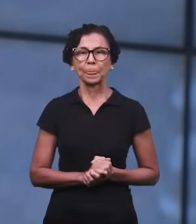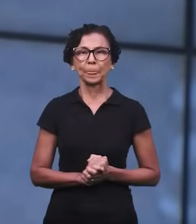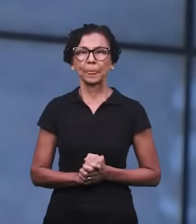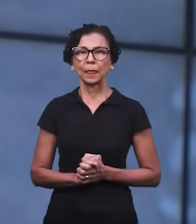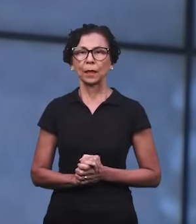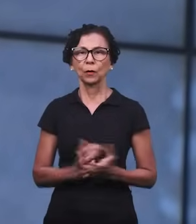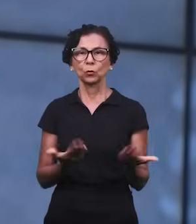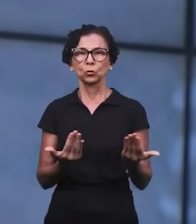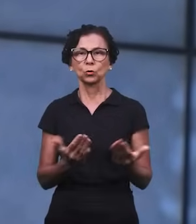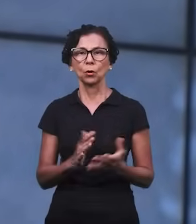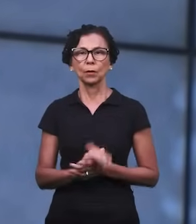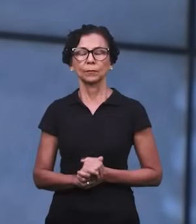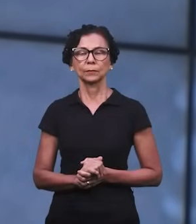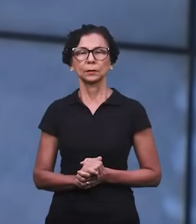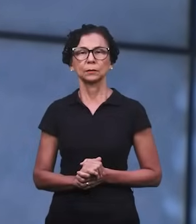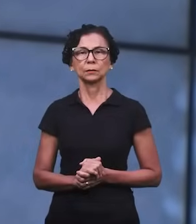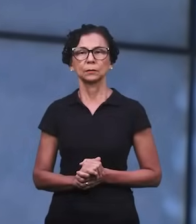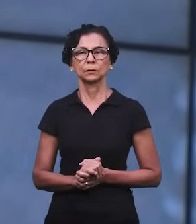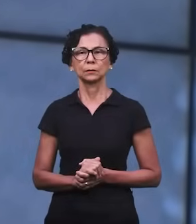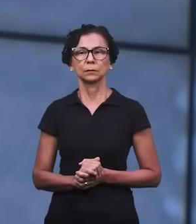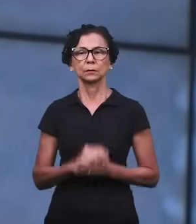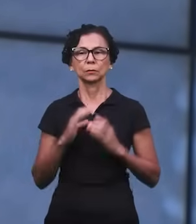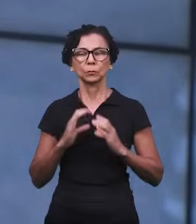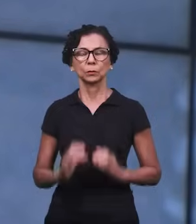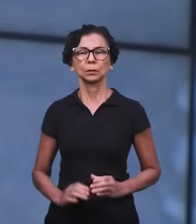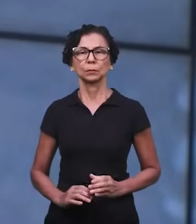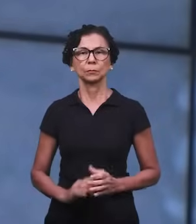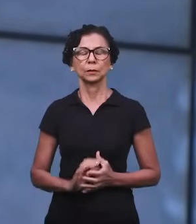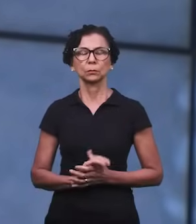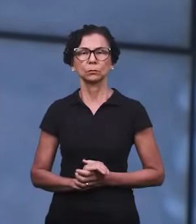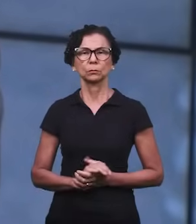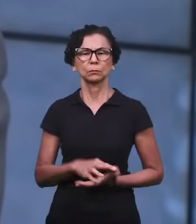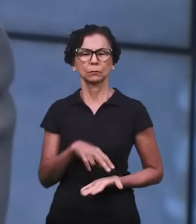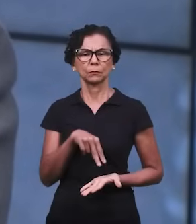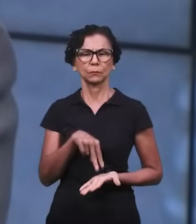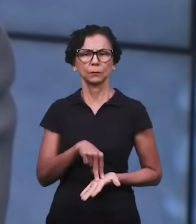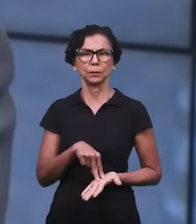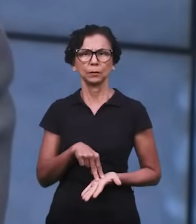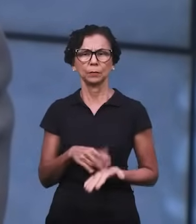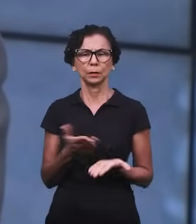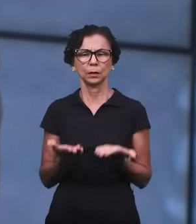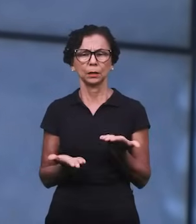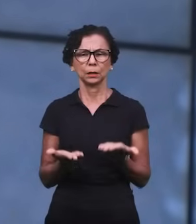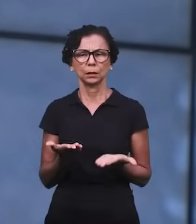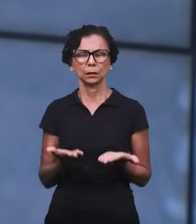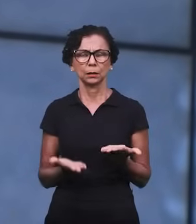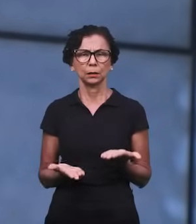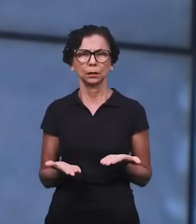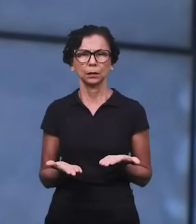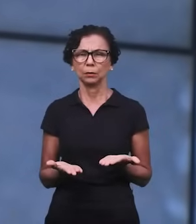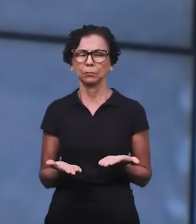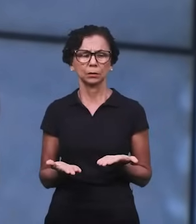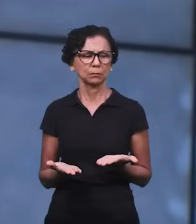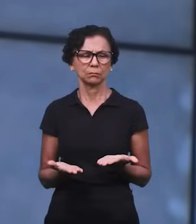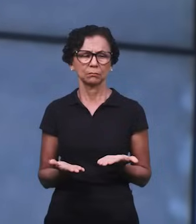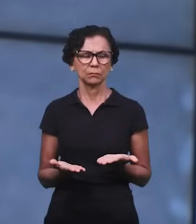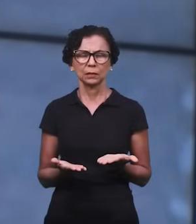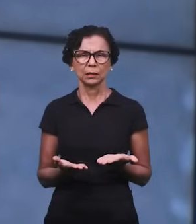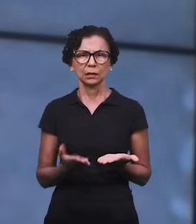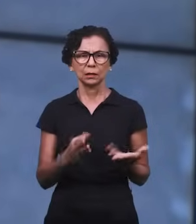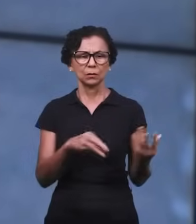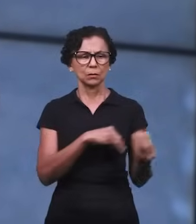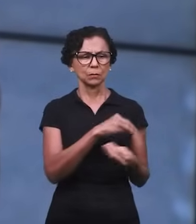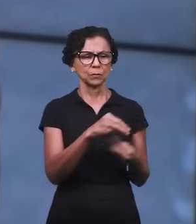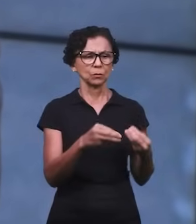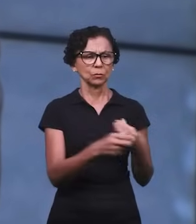vocês têm uma postura séria, firme, equilibrada, de não se envolverem com aquilo que os afasta